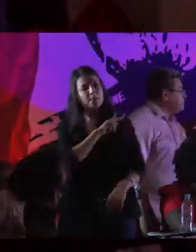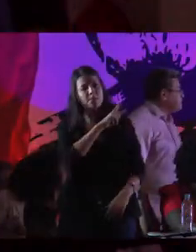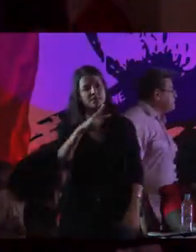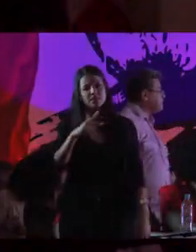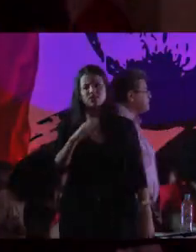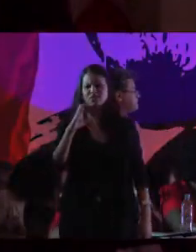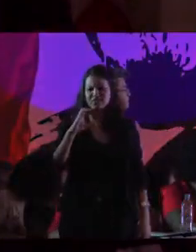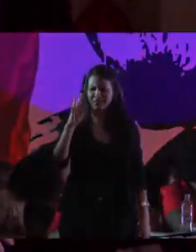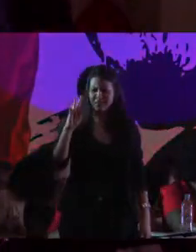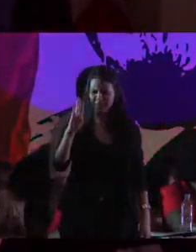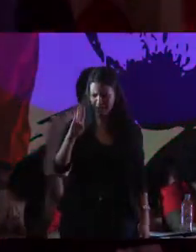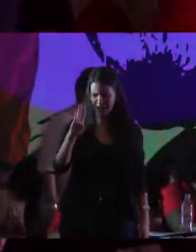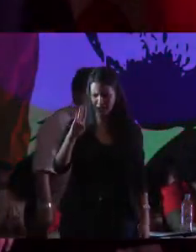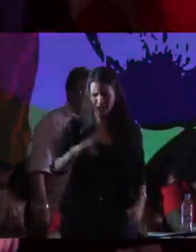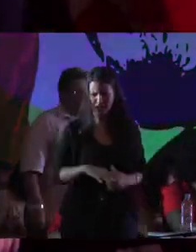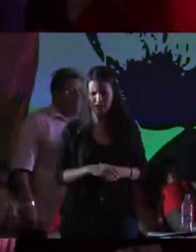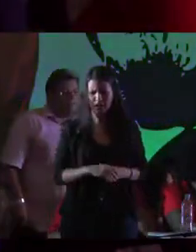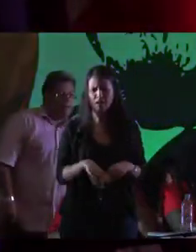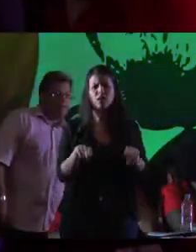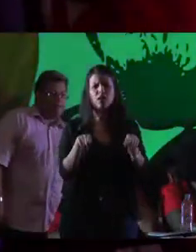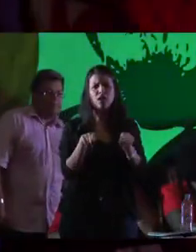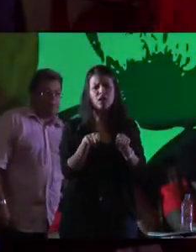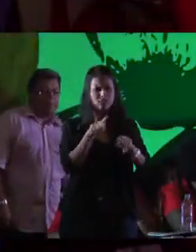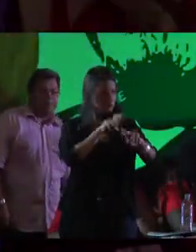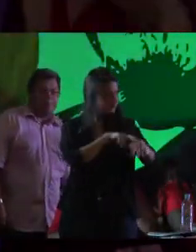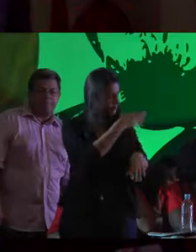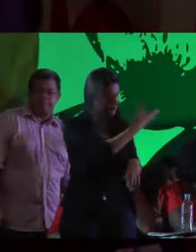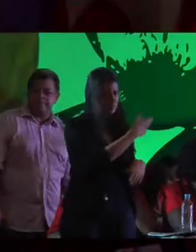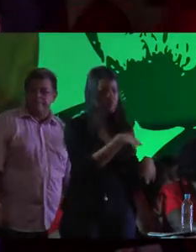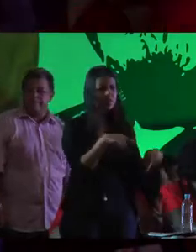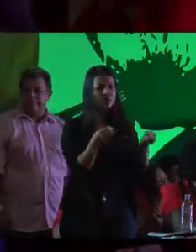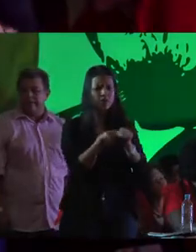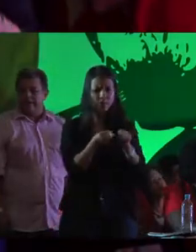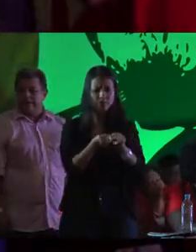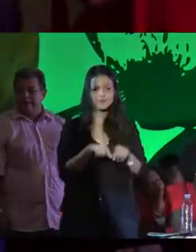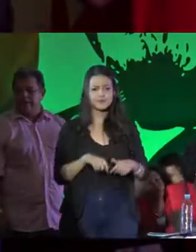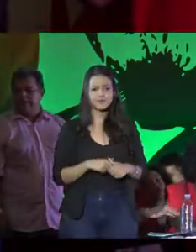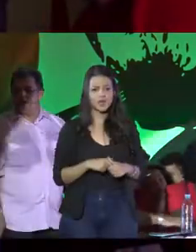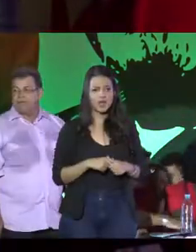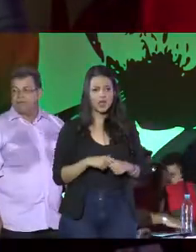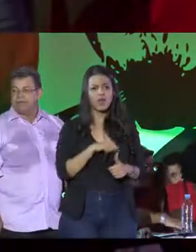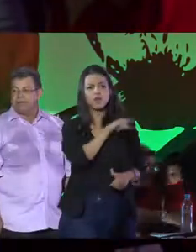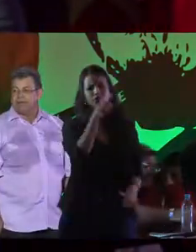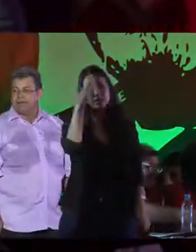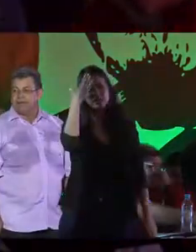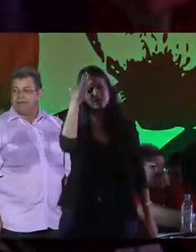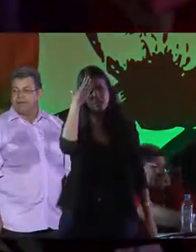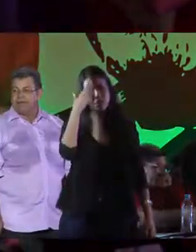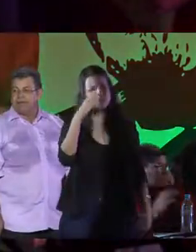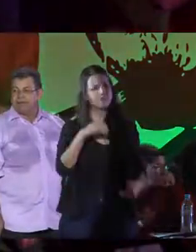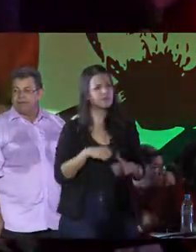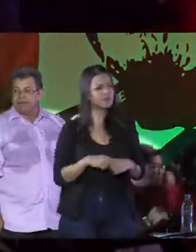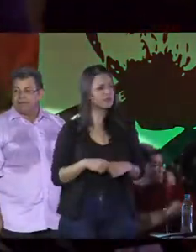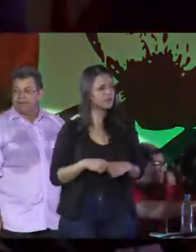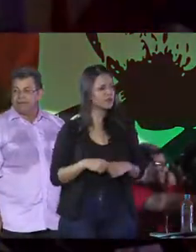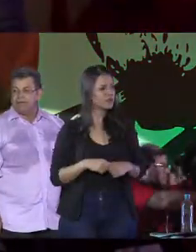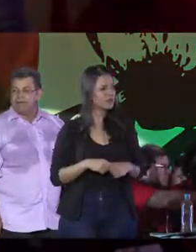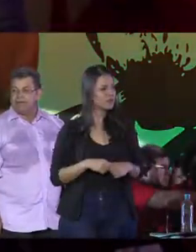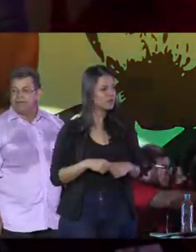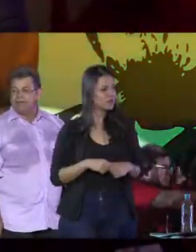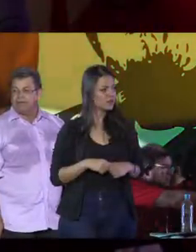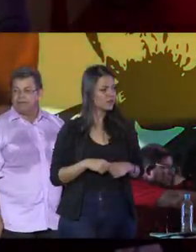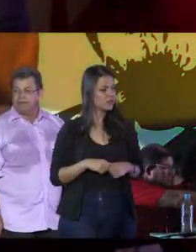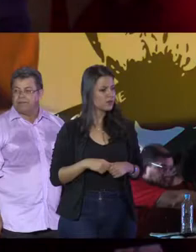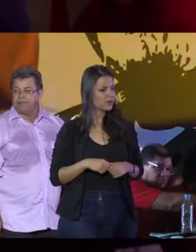conosco. E agora, vocês sabem também que Nós podemos voltar não só porque